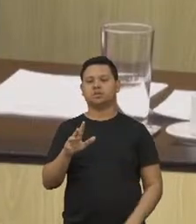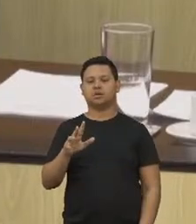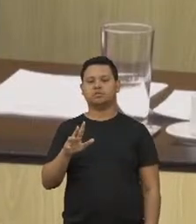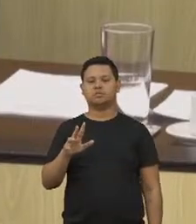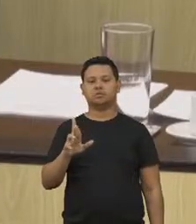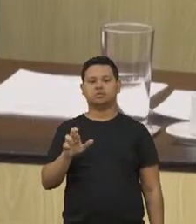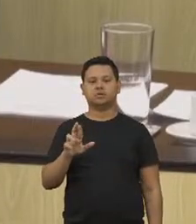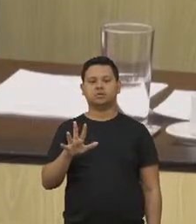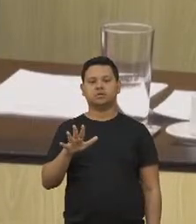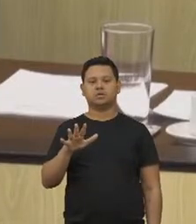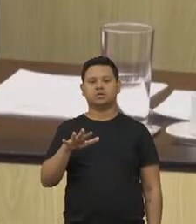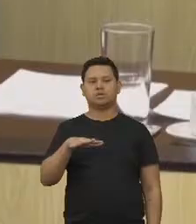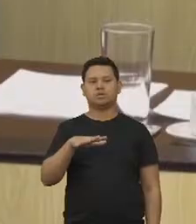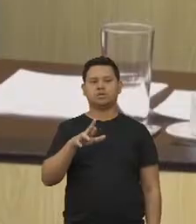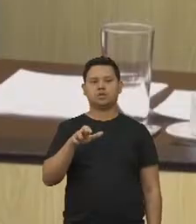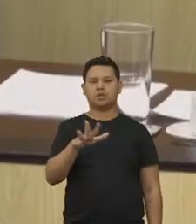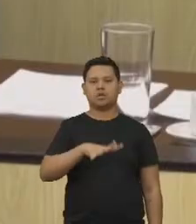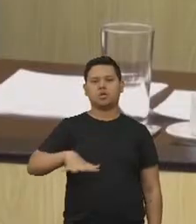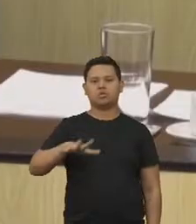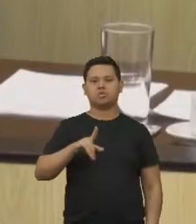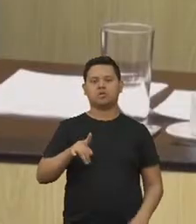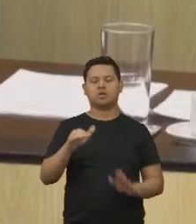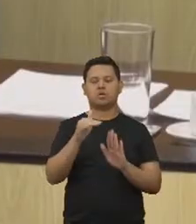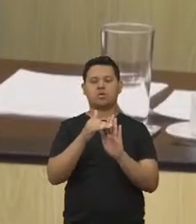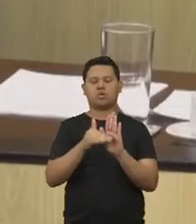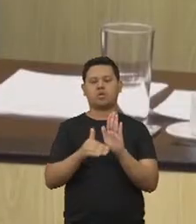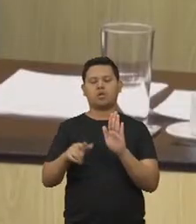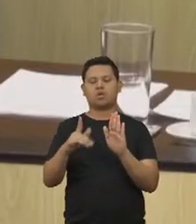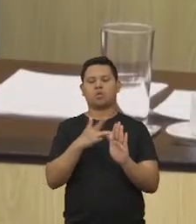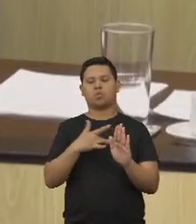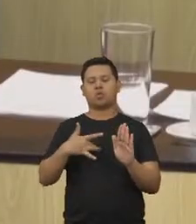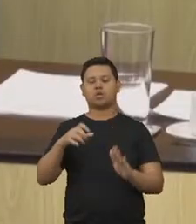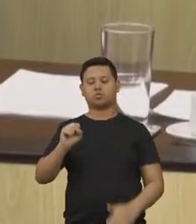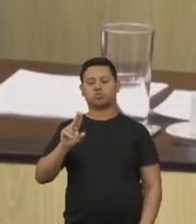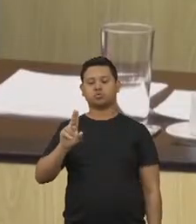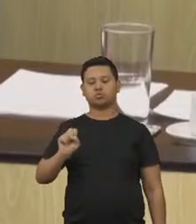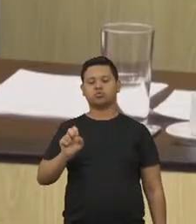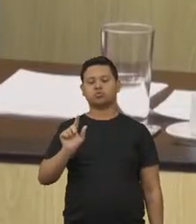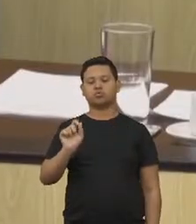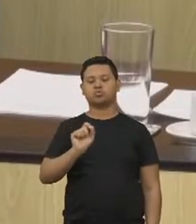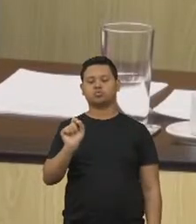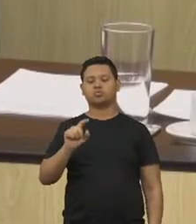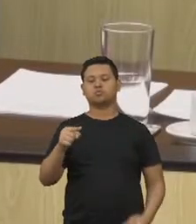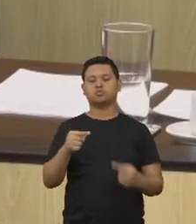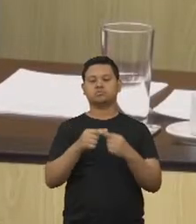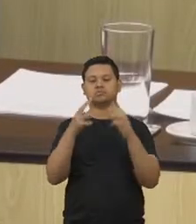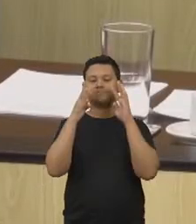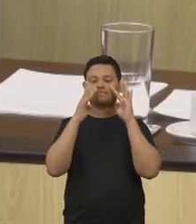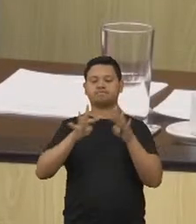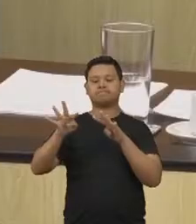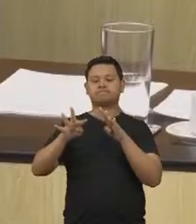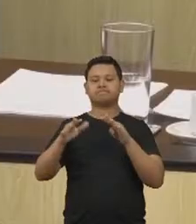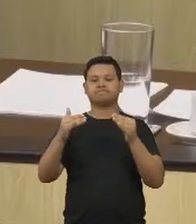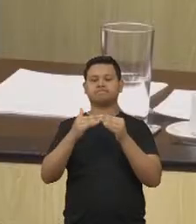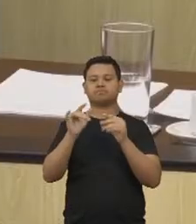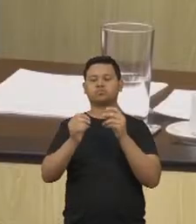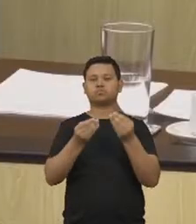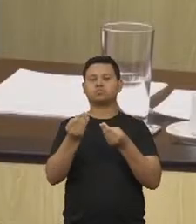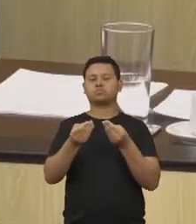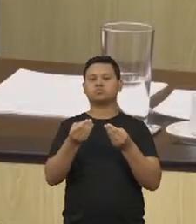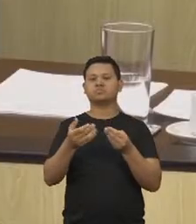e hierarquizada e constitui o Sistema Único de Saúde, SUS, considerando a atenção domiciliar